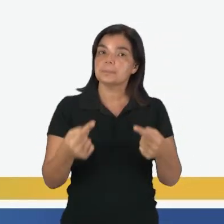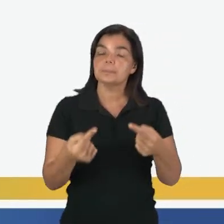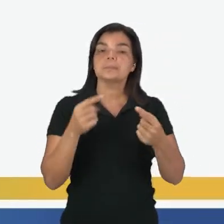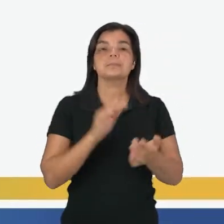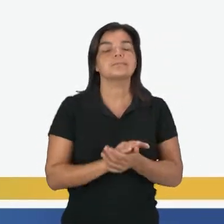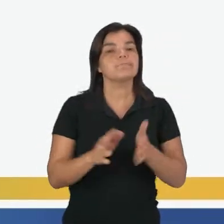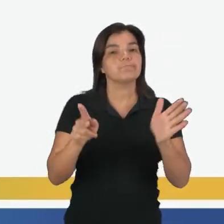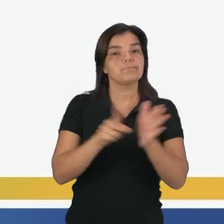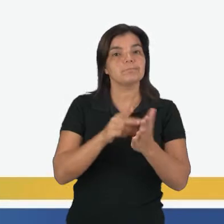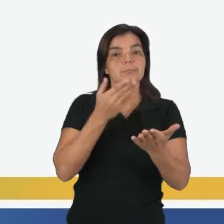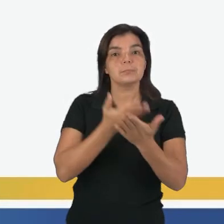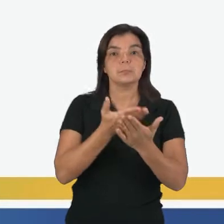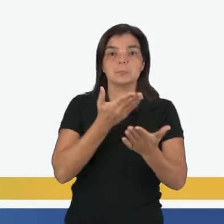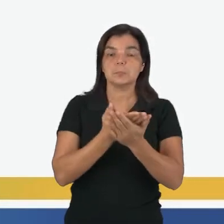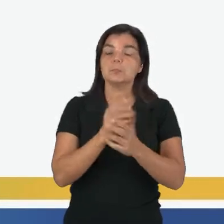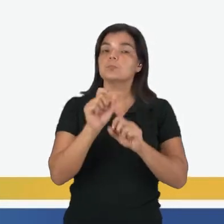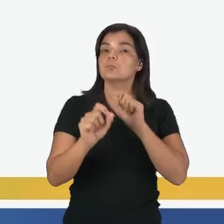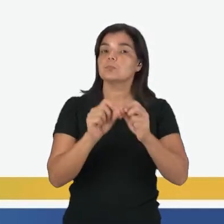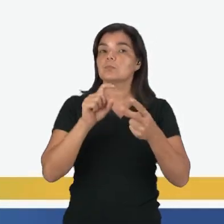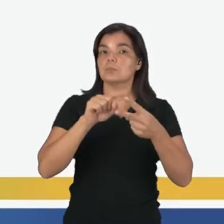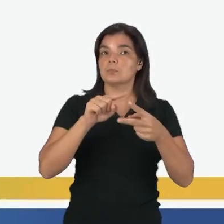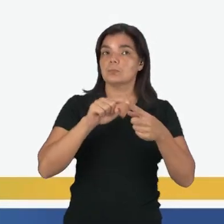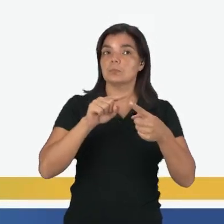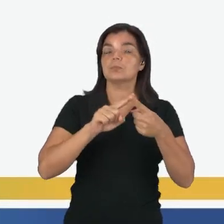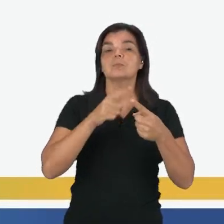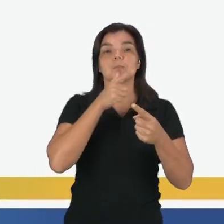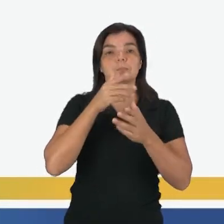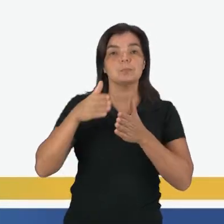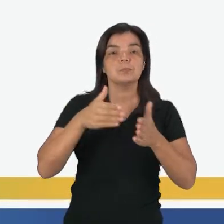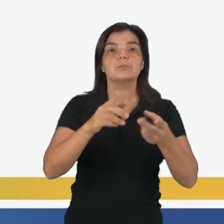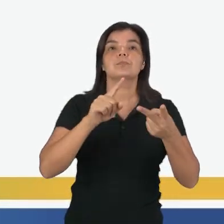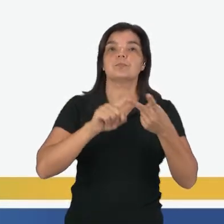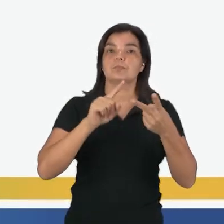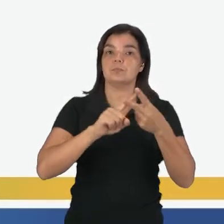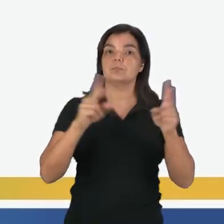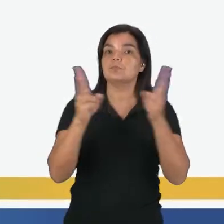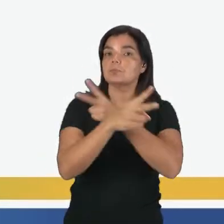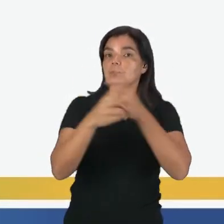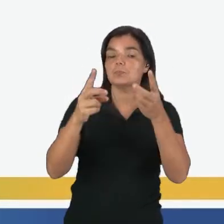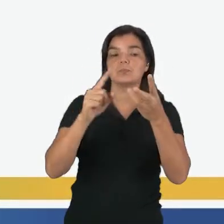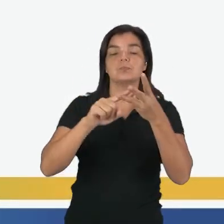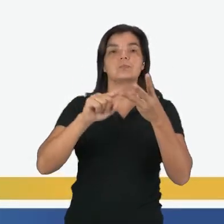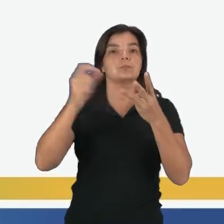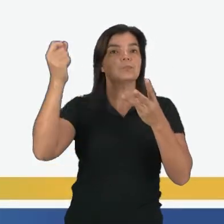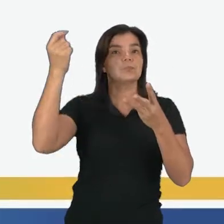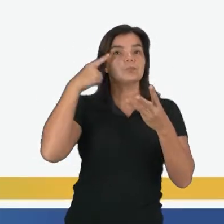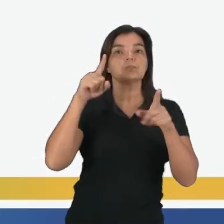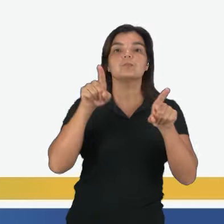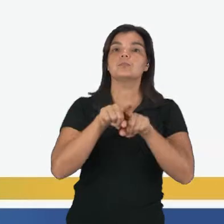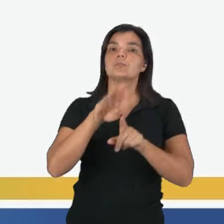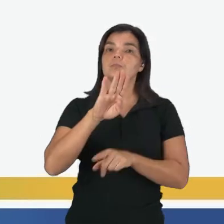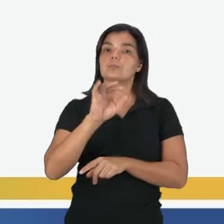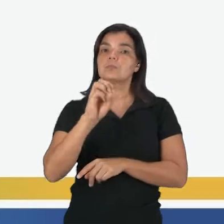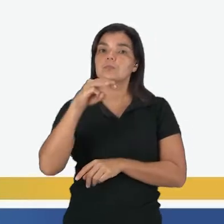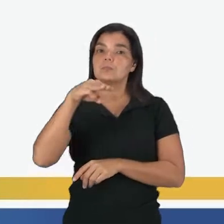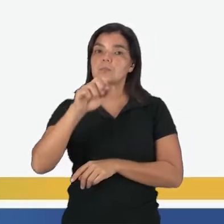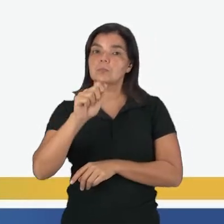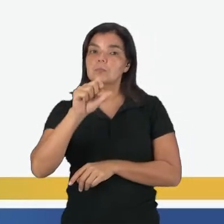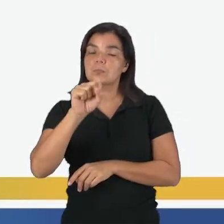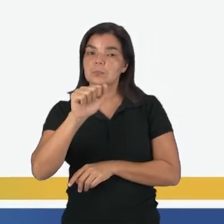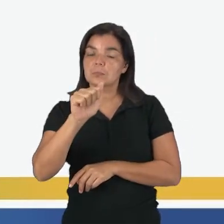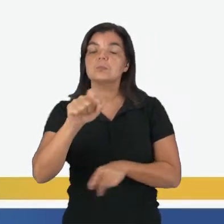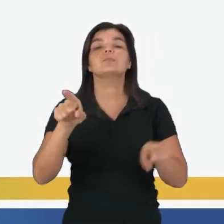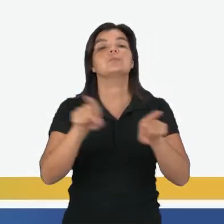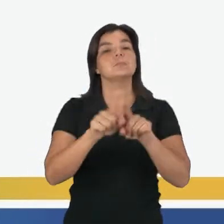caso específico da aula de hoje, vamos trabalhar apenas com a hidroelétrica, a eólica, solar e a biomassa, porque essas também